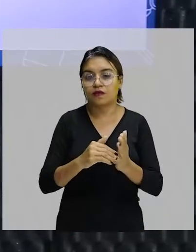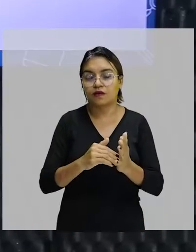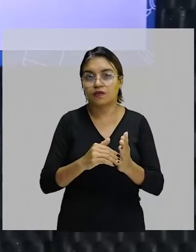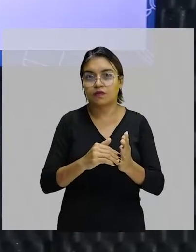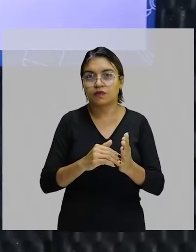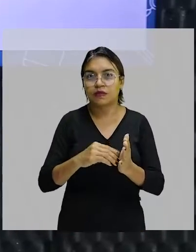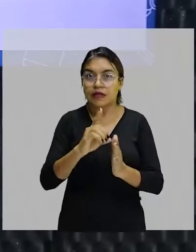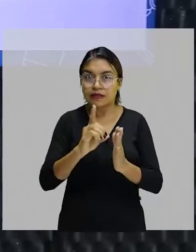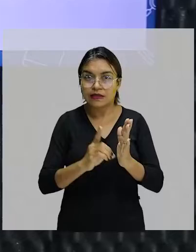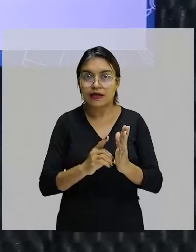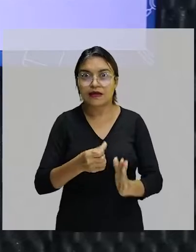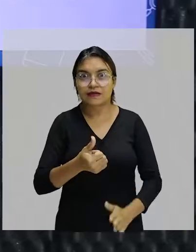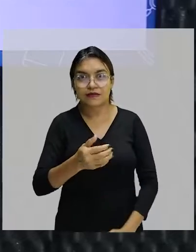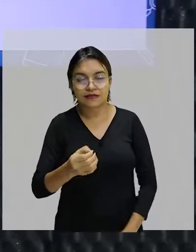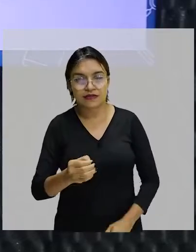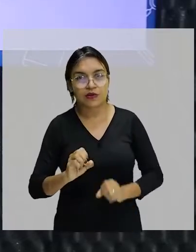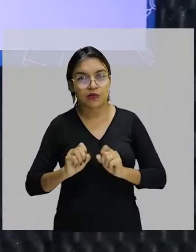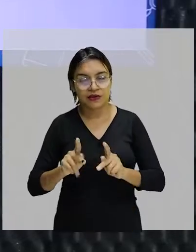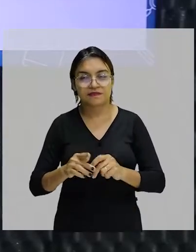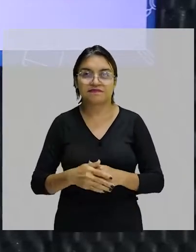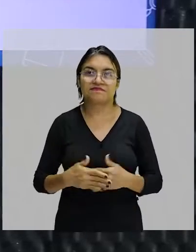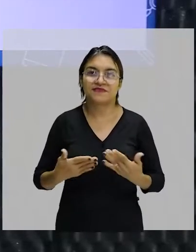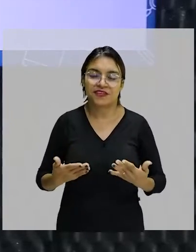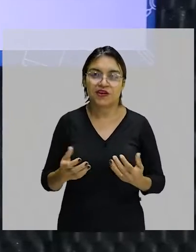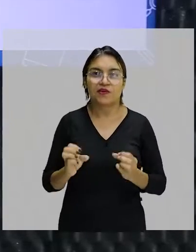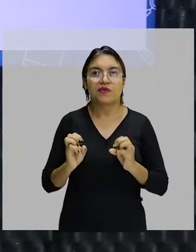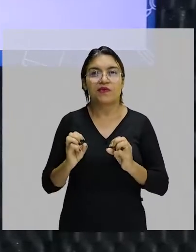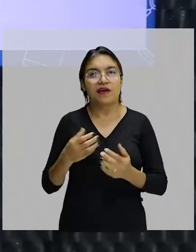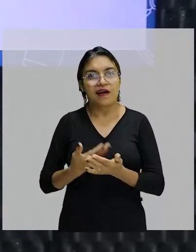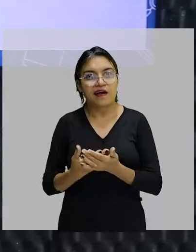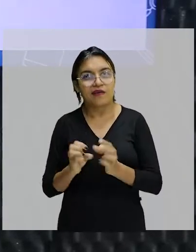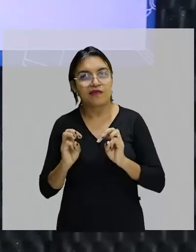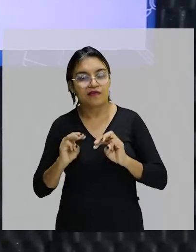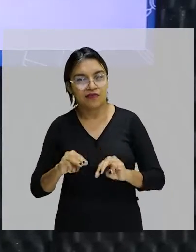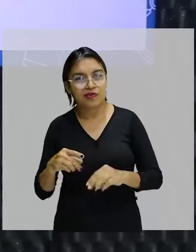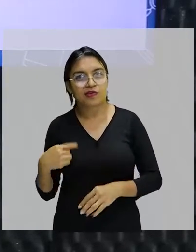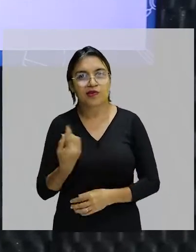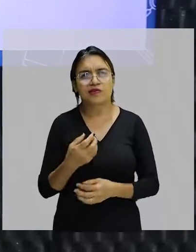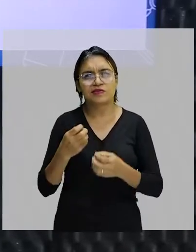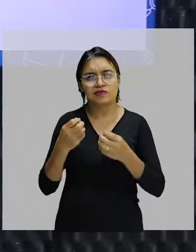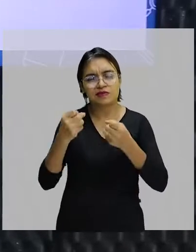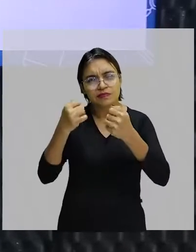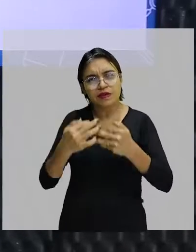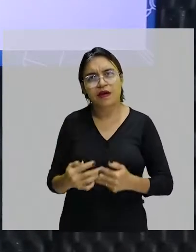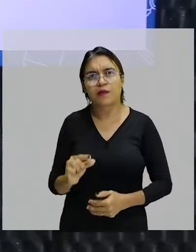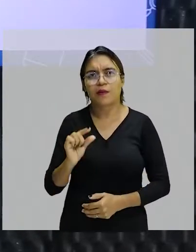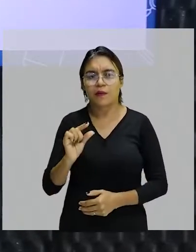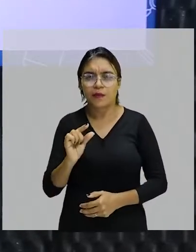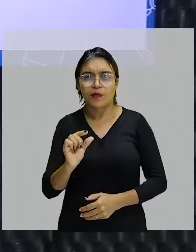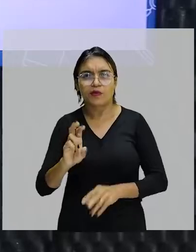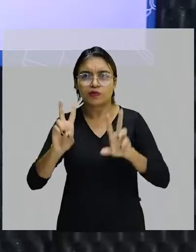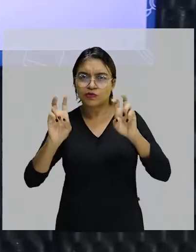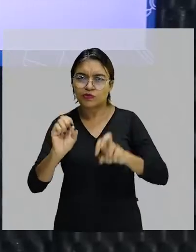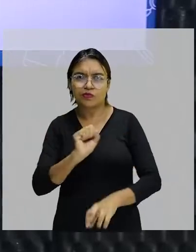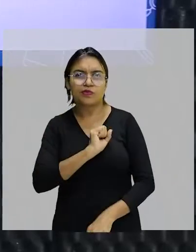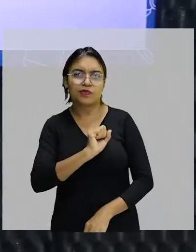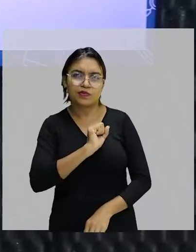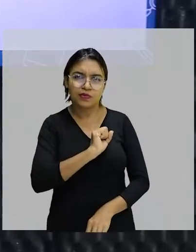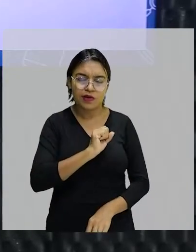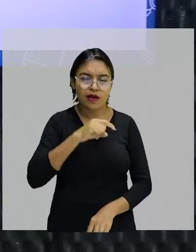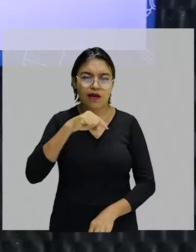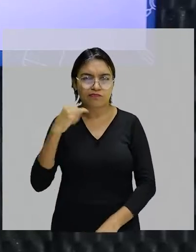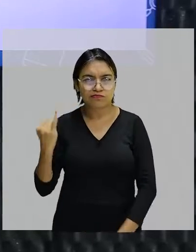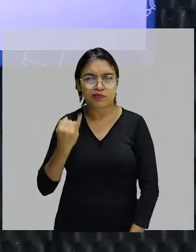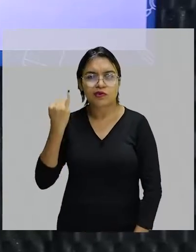inicial que eu ofereci para vocês. Pessoal, é isso por hoje. Hoje nós falamos um pouquinho desse movimento reggae, muito importante e muito